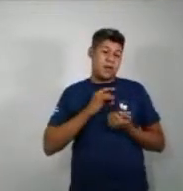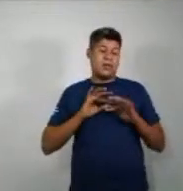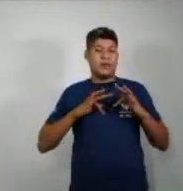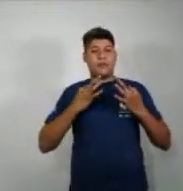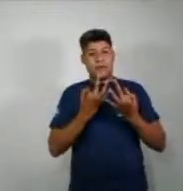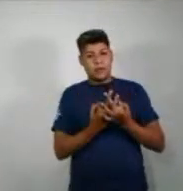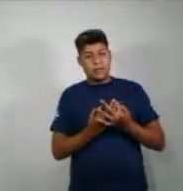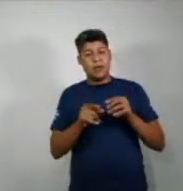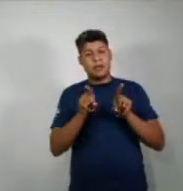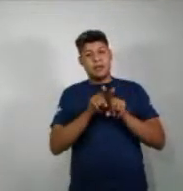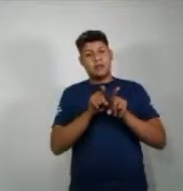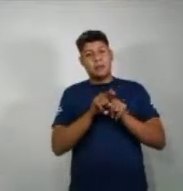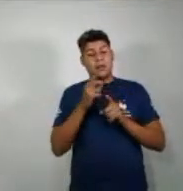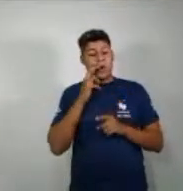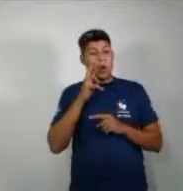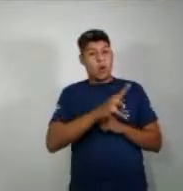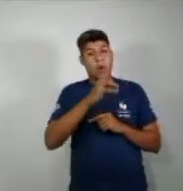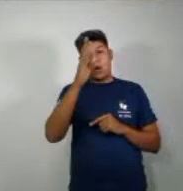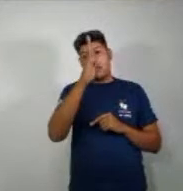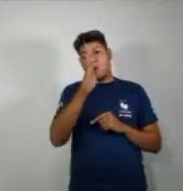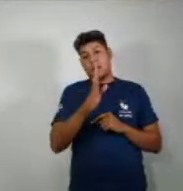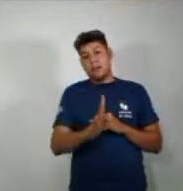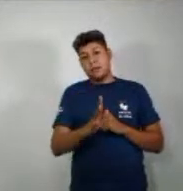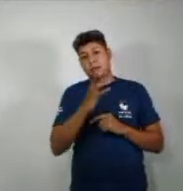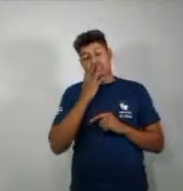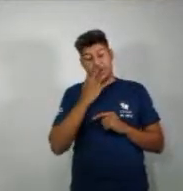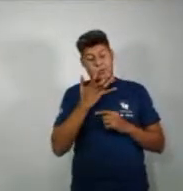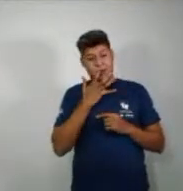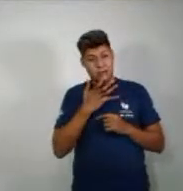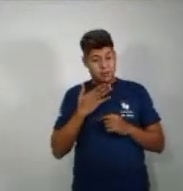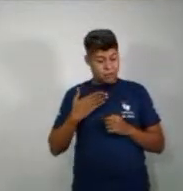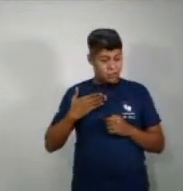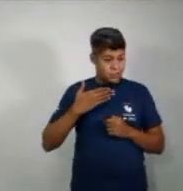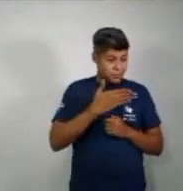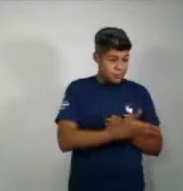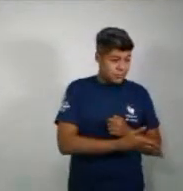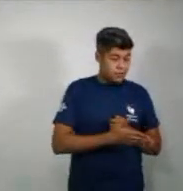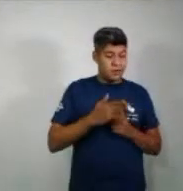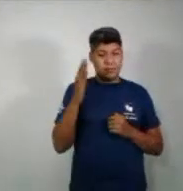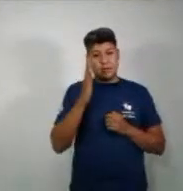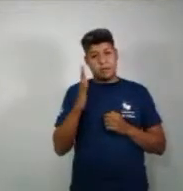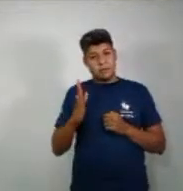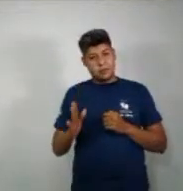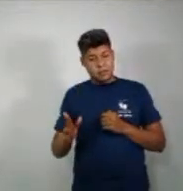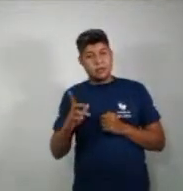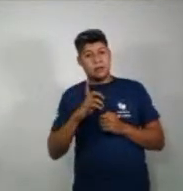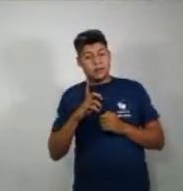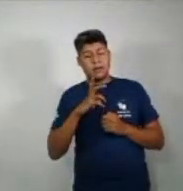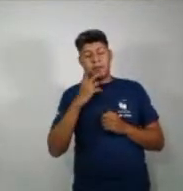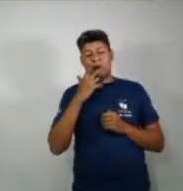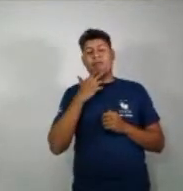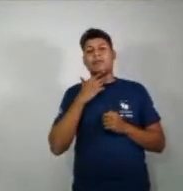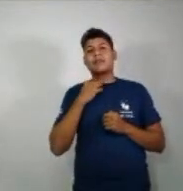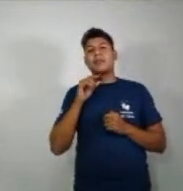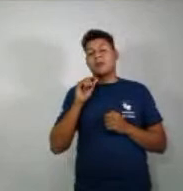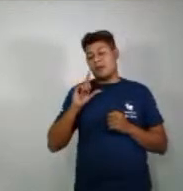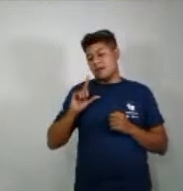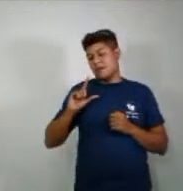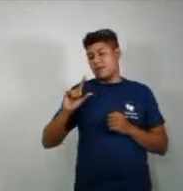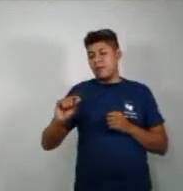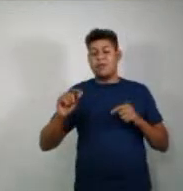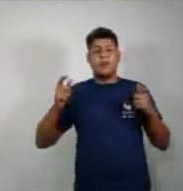ele mesmo, olhando para o Brasil, né, querendo ir para lá, me parece que ele buscava uma espécie de refúgio nisso, né, nesse